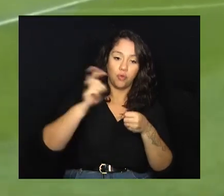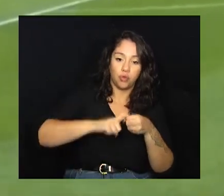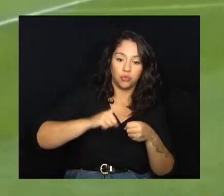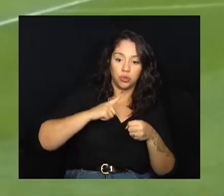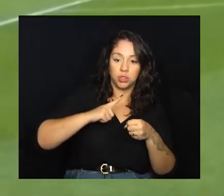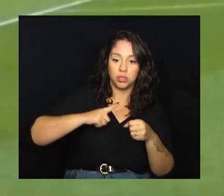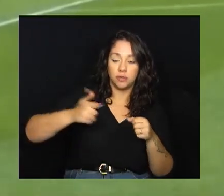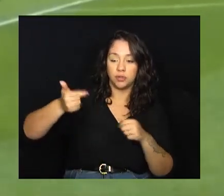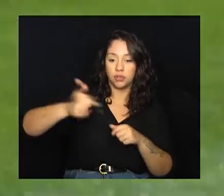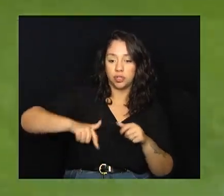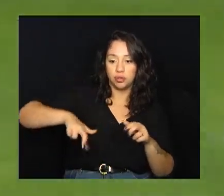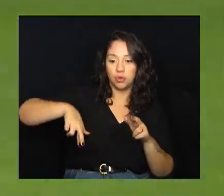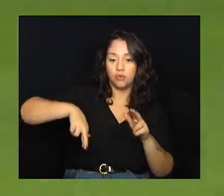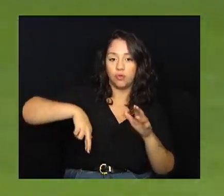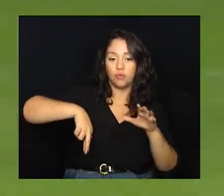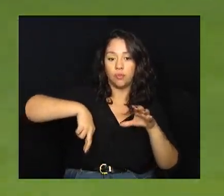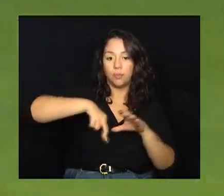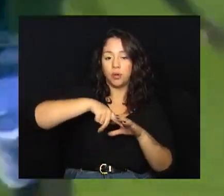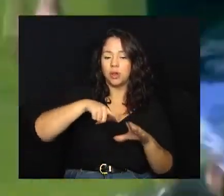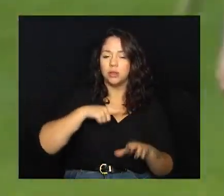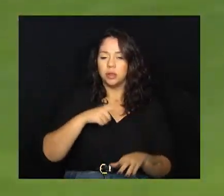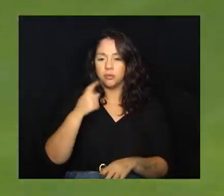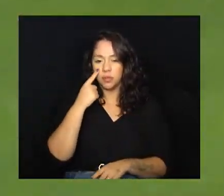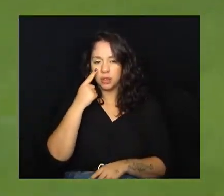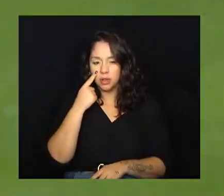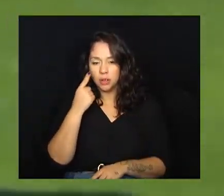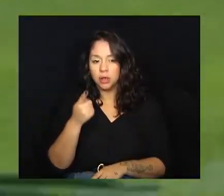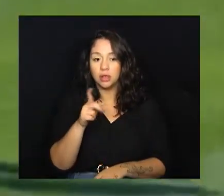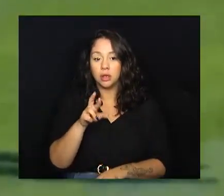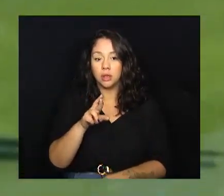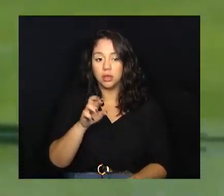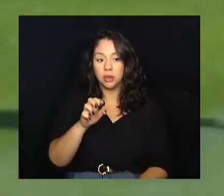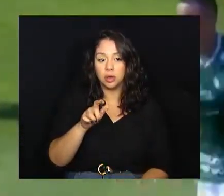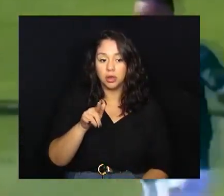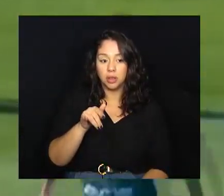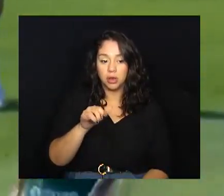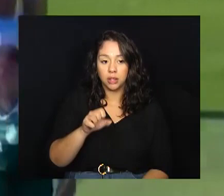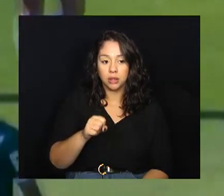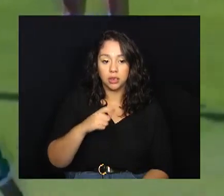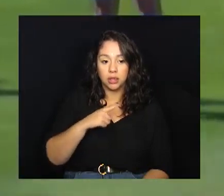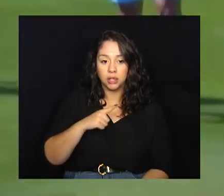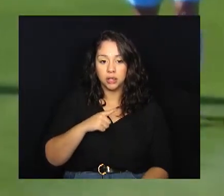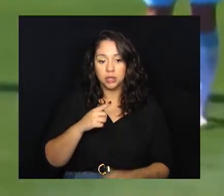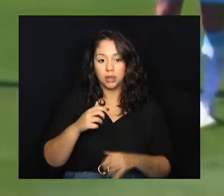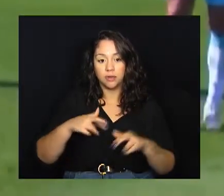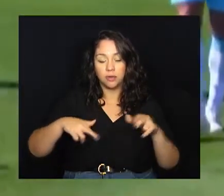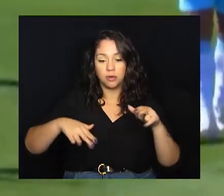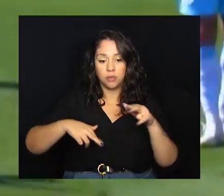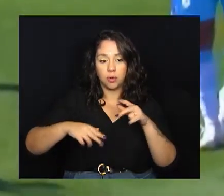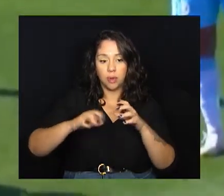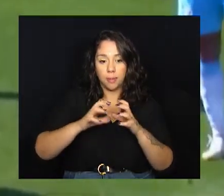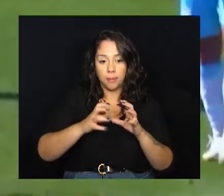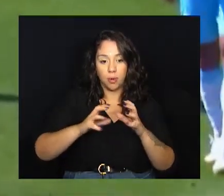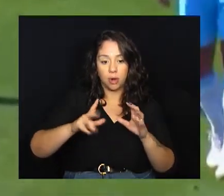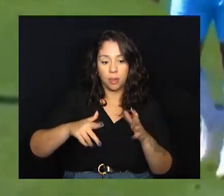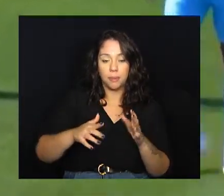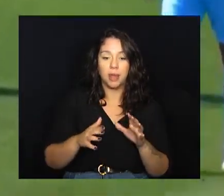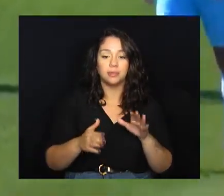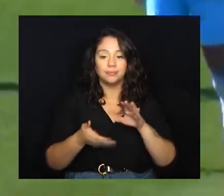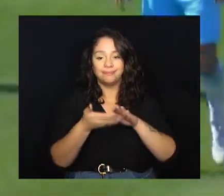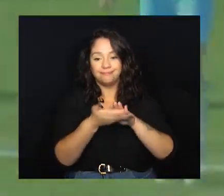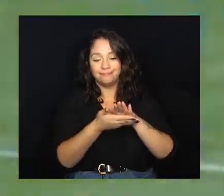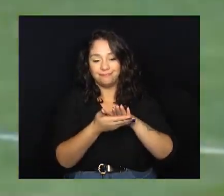novamente veio um toque e Reges foi disputar a bola só que com a sola da chuteira